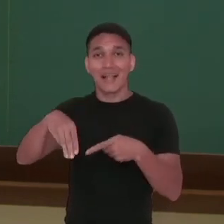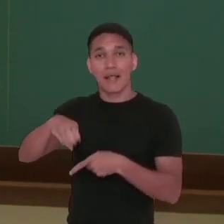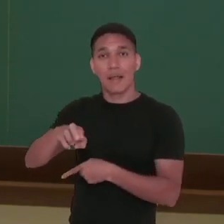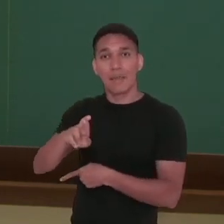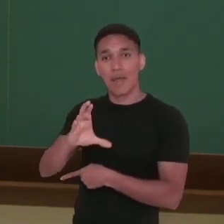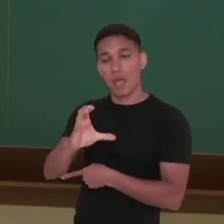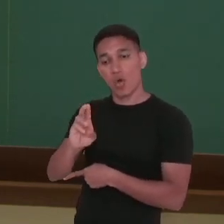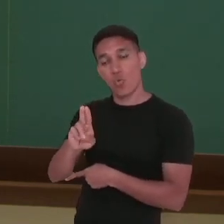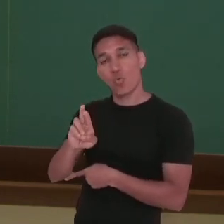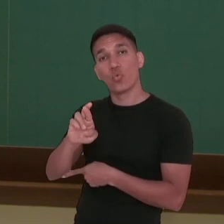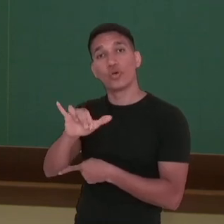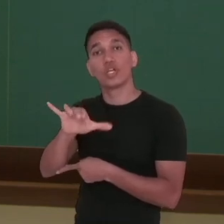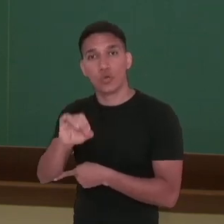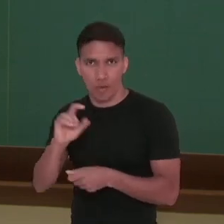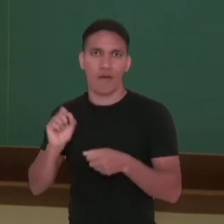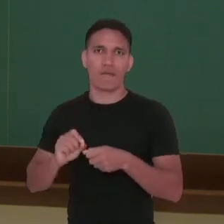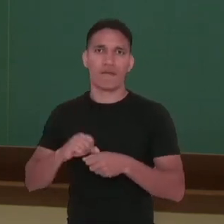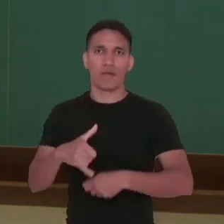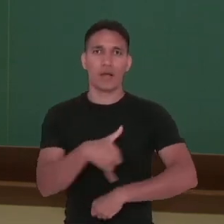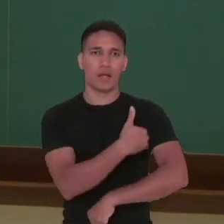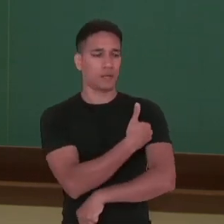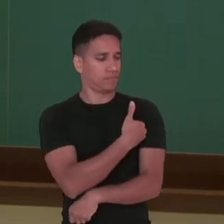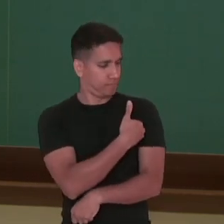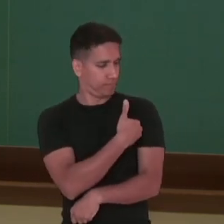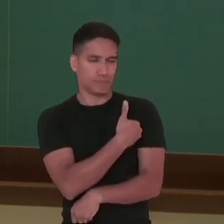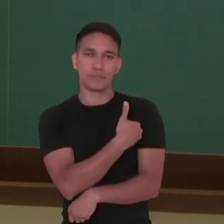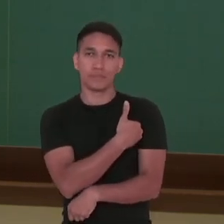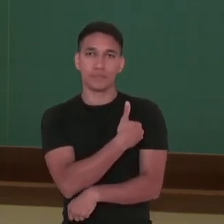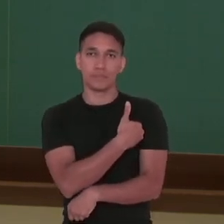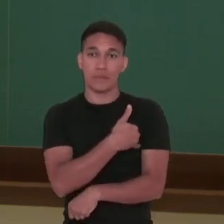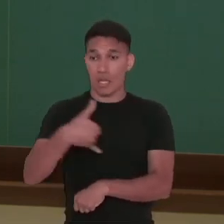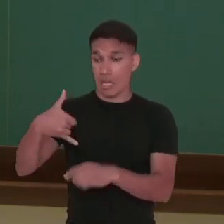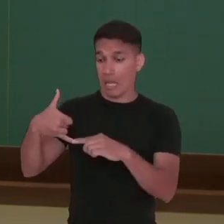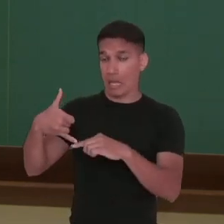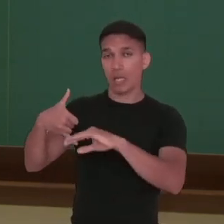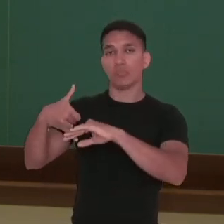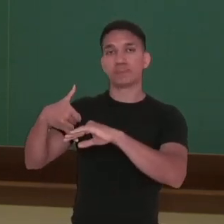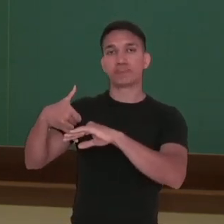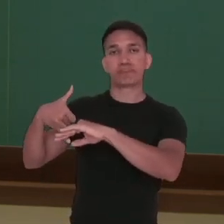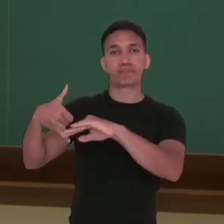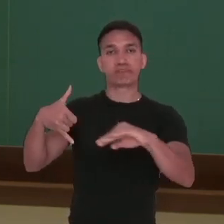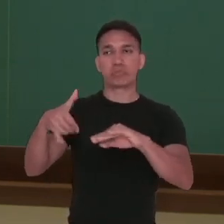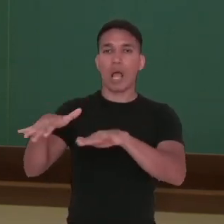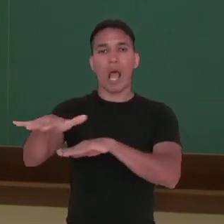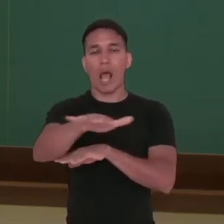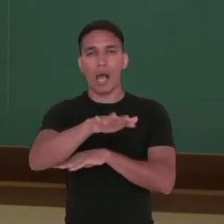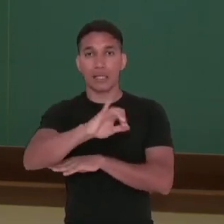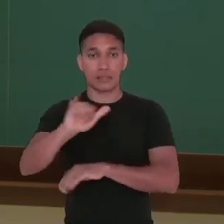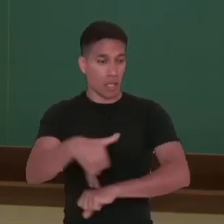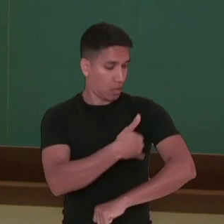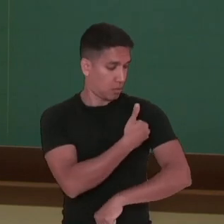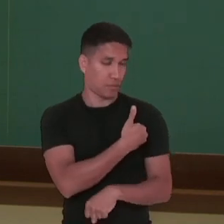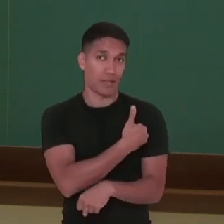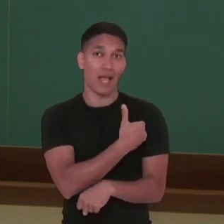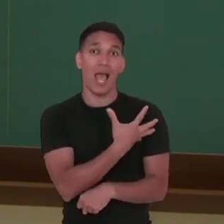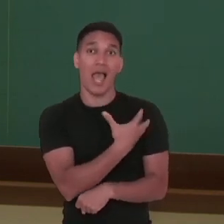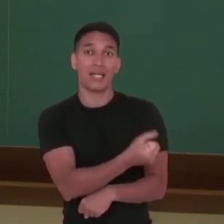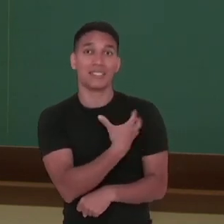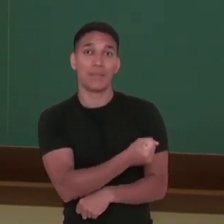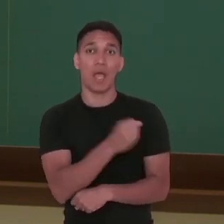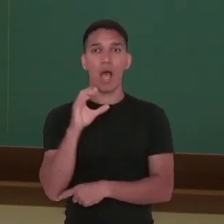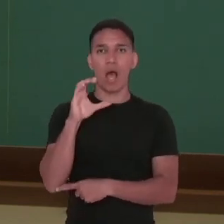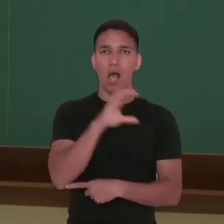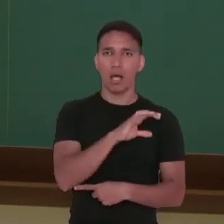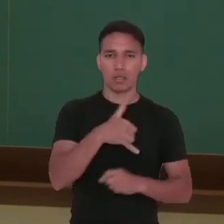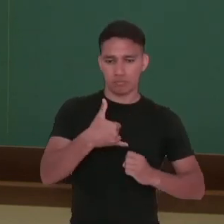térmico com o ambiente. Se eu colocar debaixo do braço, ele vai receber calor do meu corpo e ele vai expandir. E desse modo eu sei a temperatura